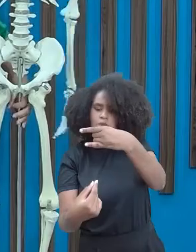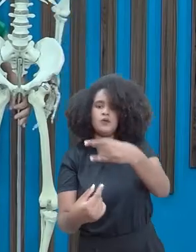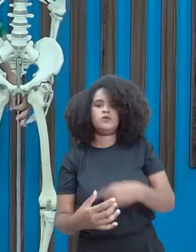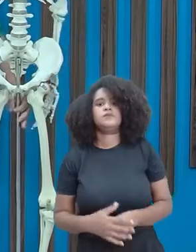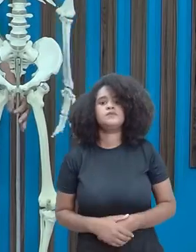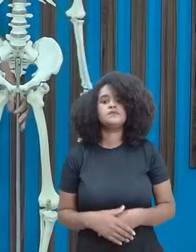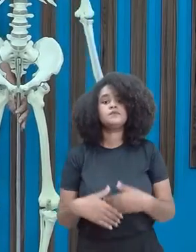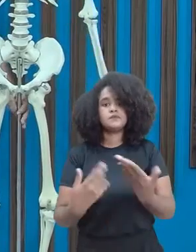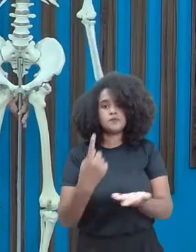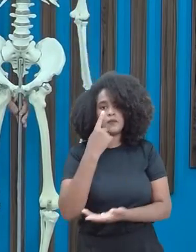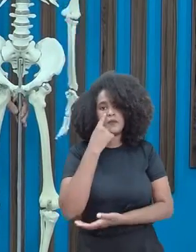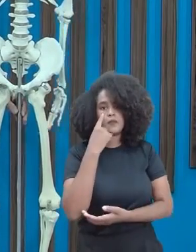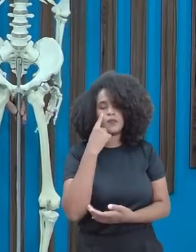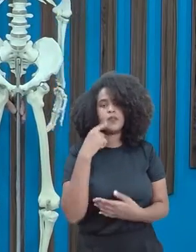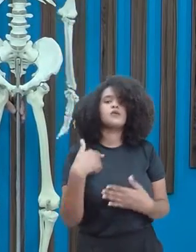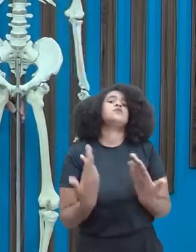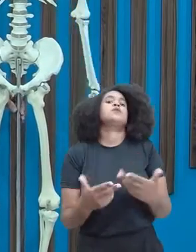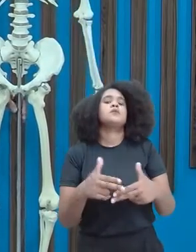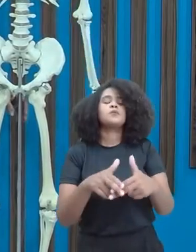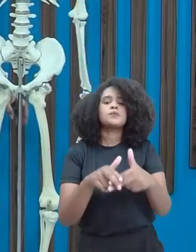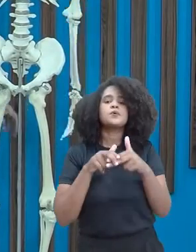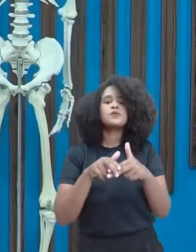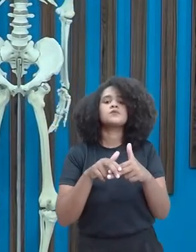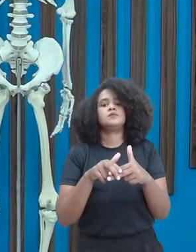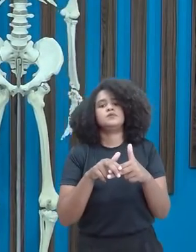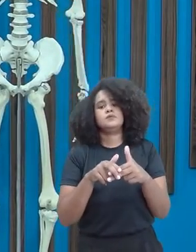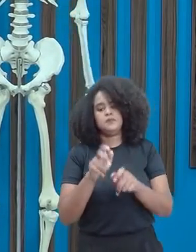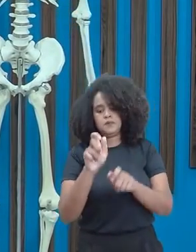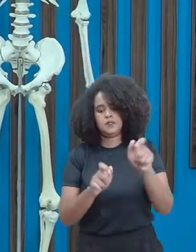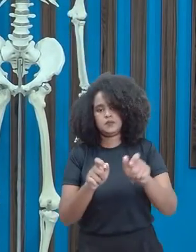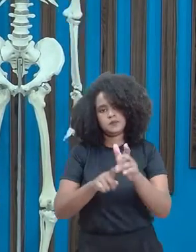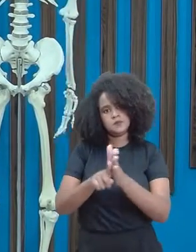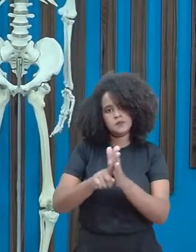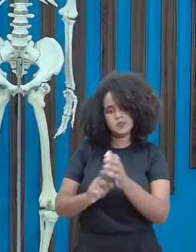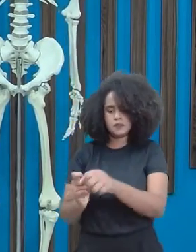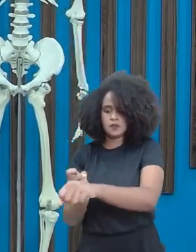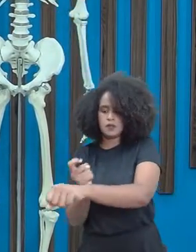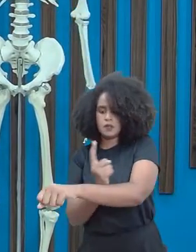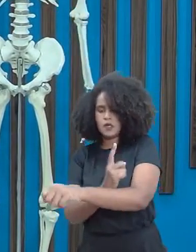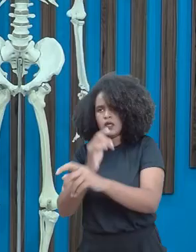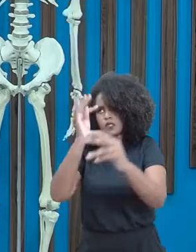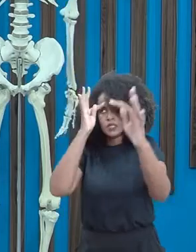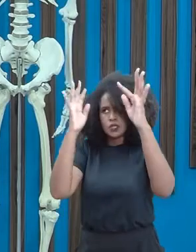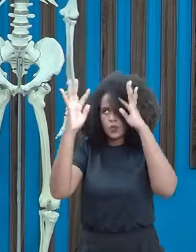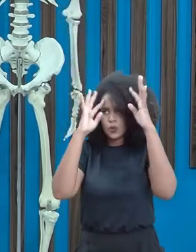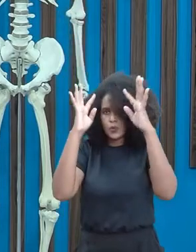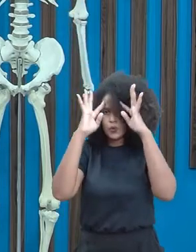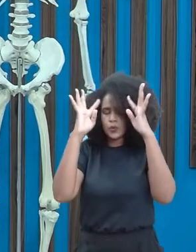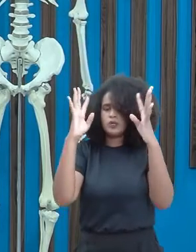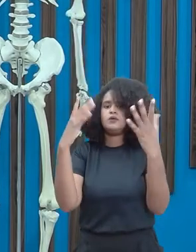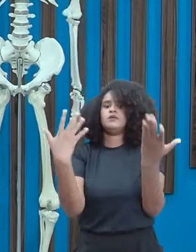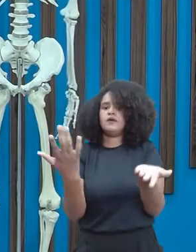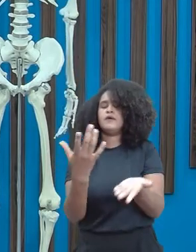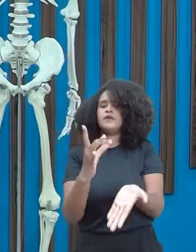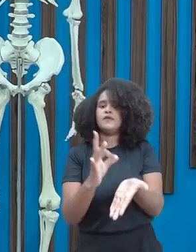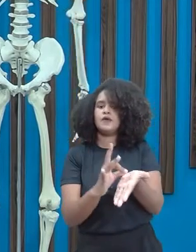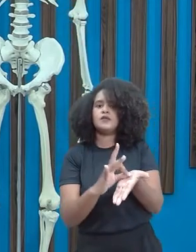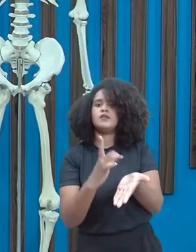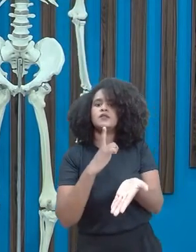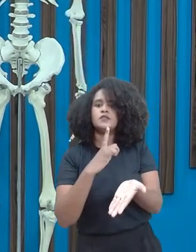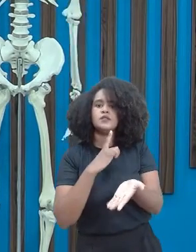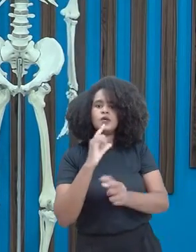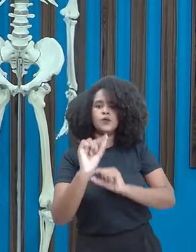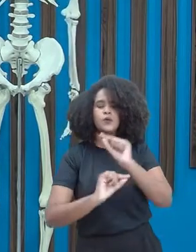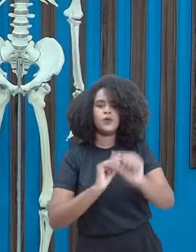osso. Aí é onde os evolucionistas pegam essa teoria e dizem, olha, é aí que nós temos um